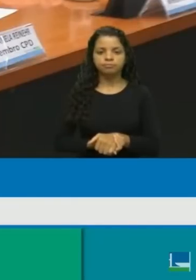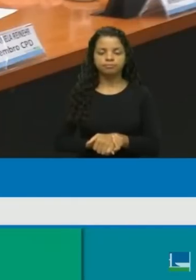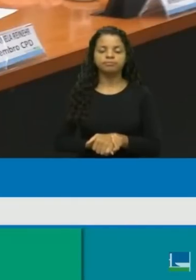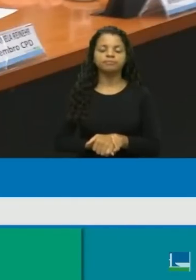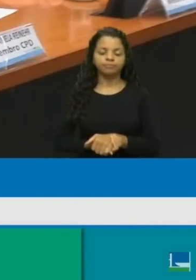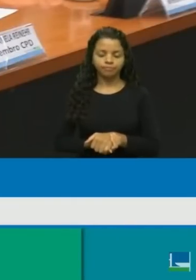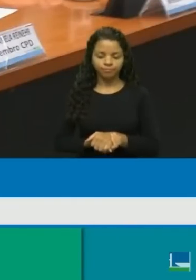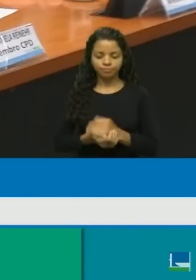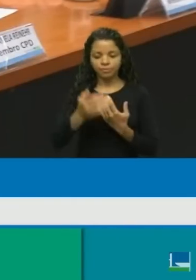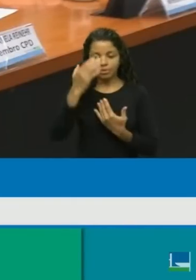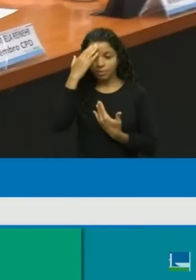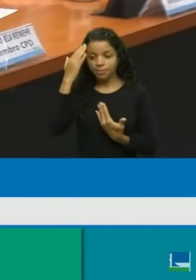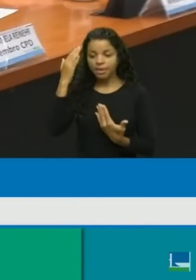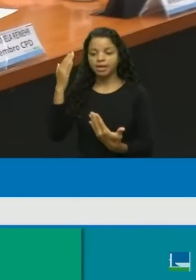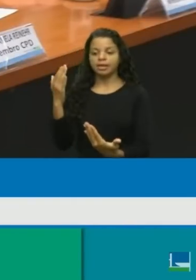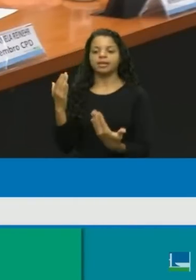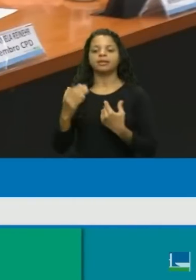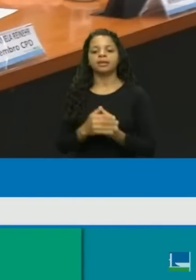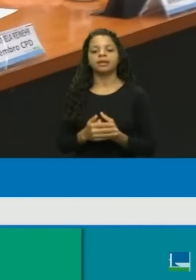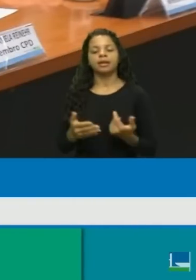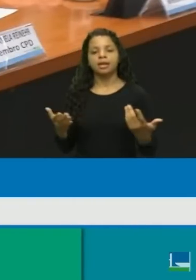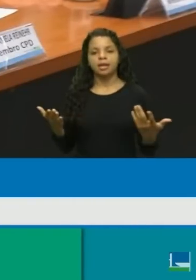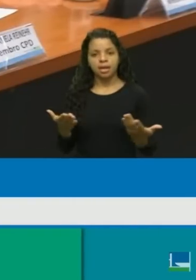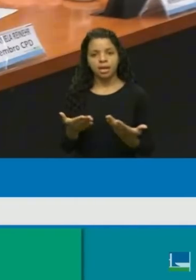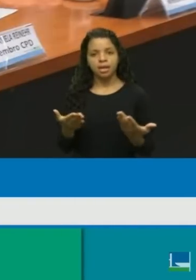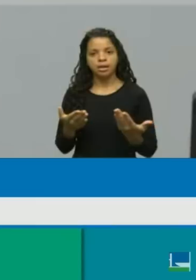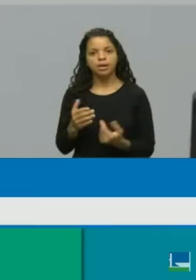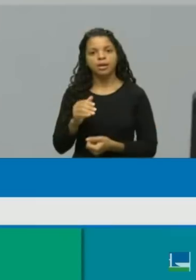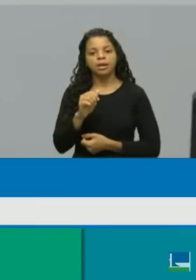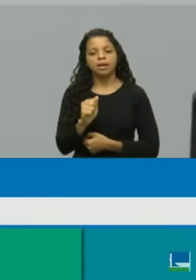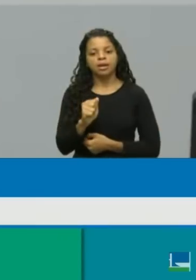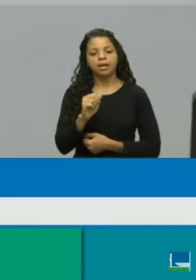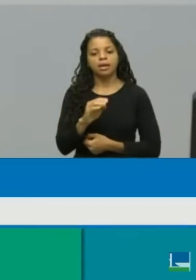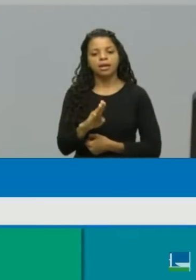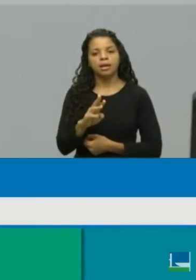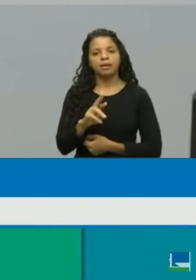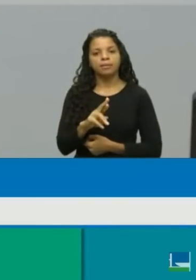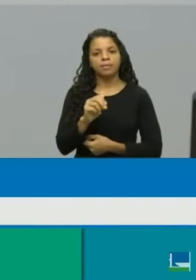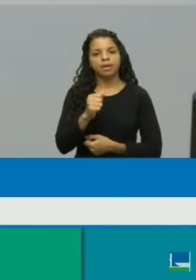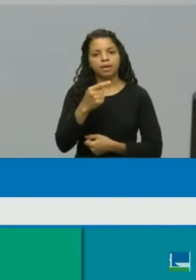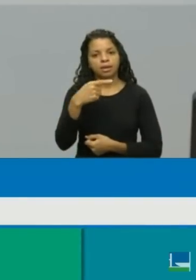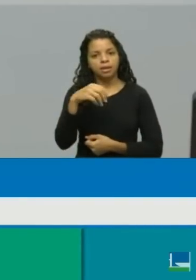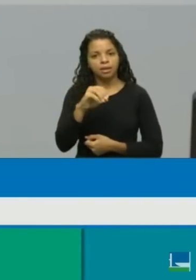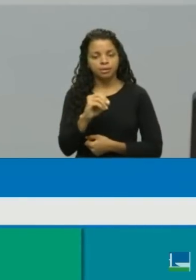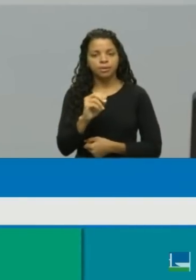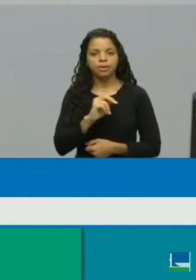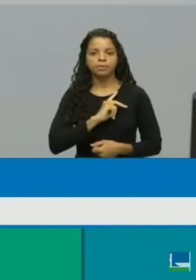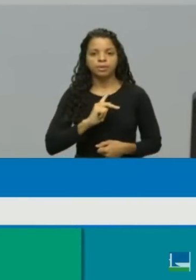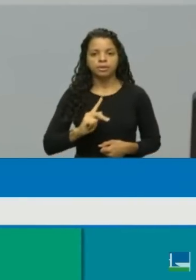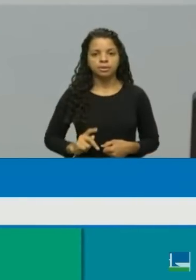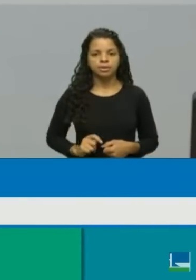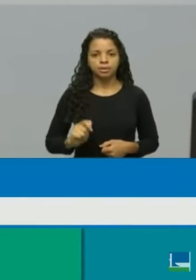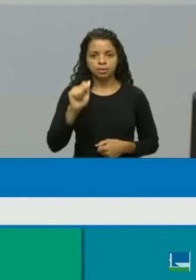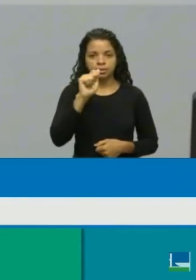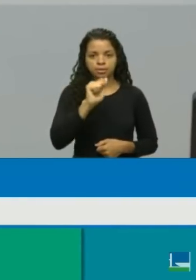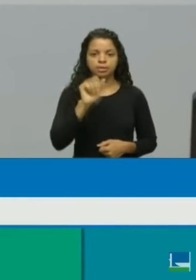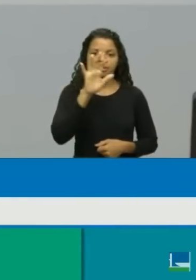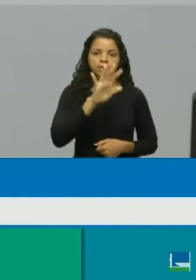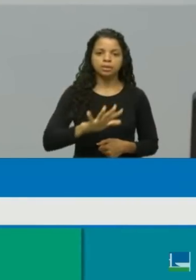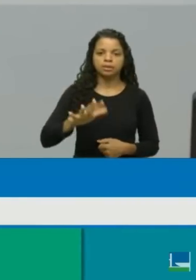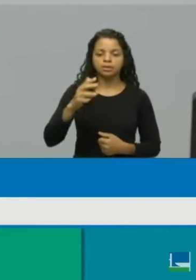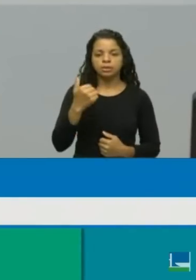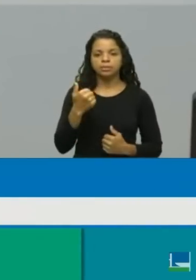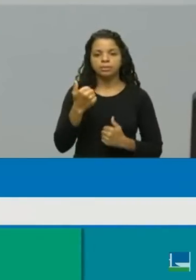Muito obrigada. Eu concedo agora a palavra ao senhor Abraão Dib, presidente da Associação Nacional de Apoio às Pessoas